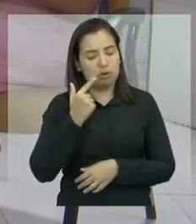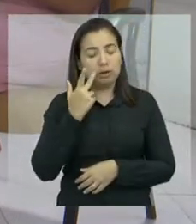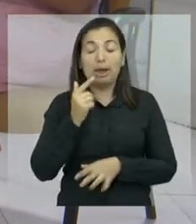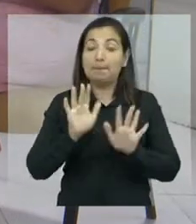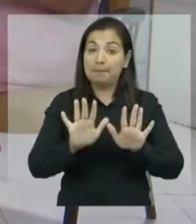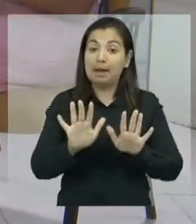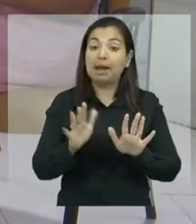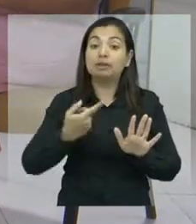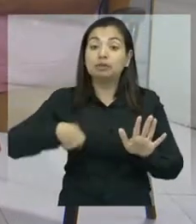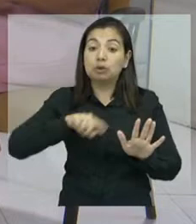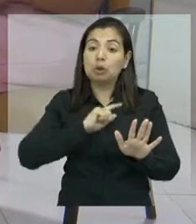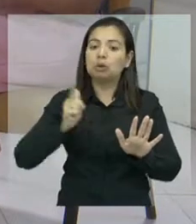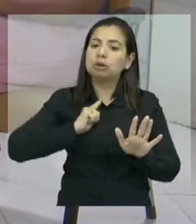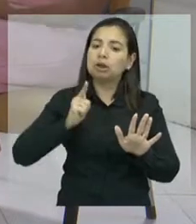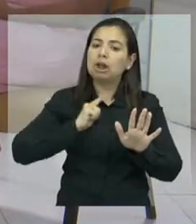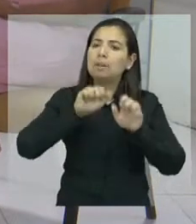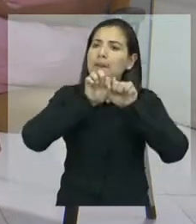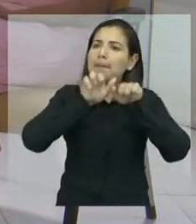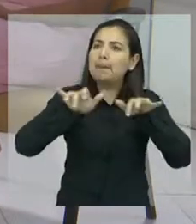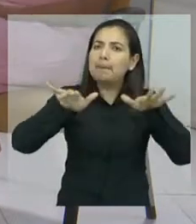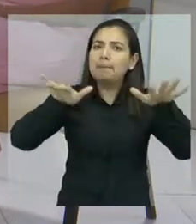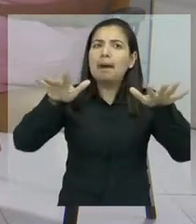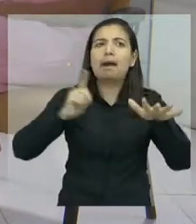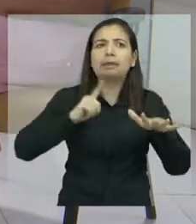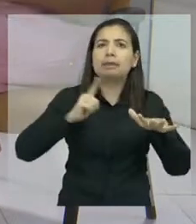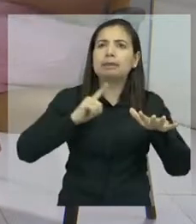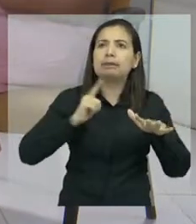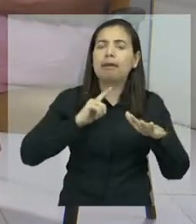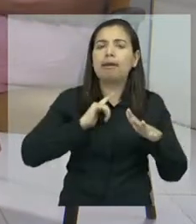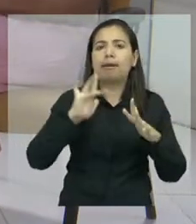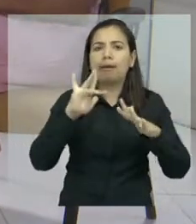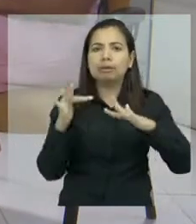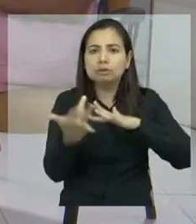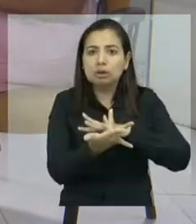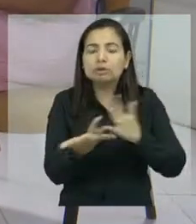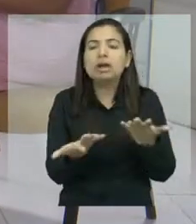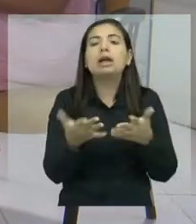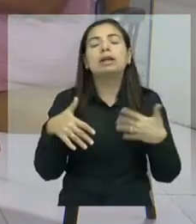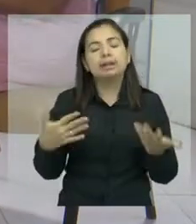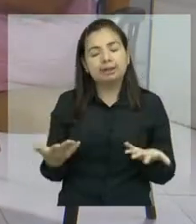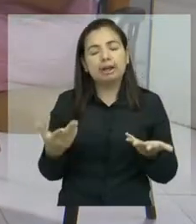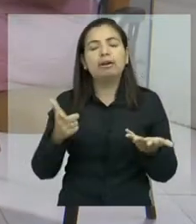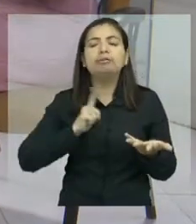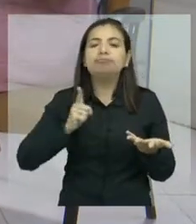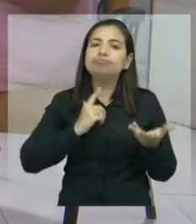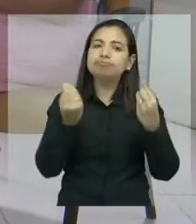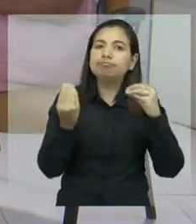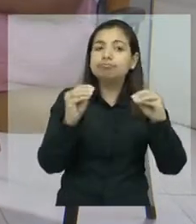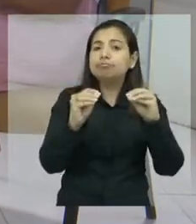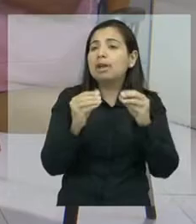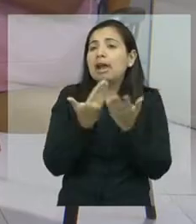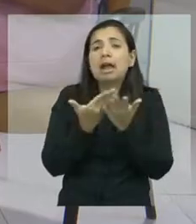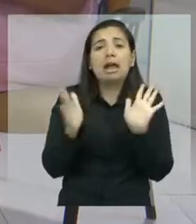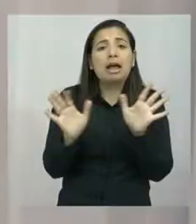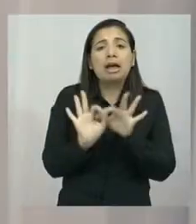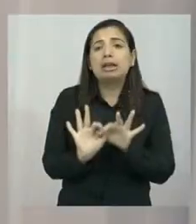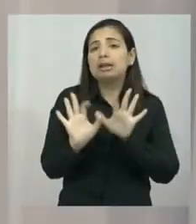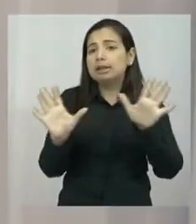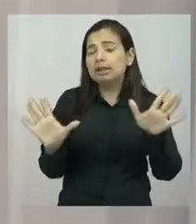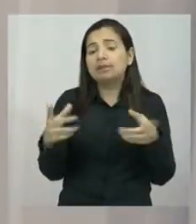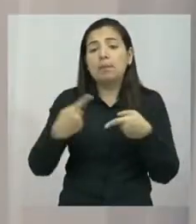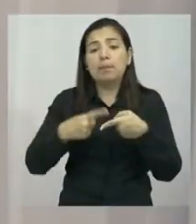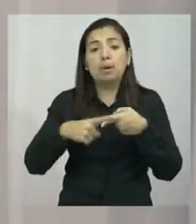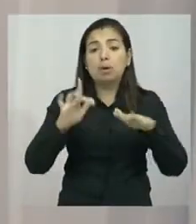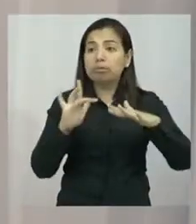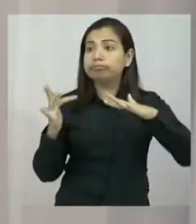nós estamos assim, expandindo entre as redes sociais, né, fica aí já em aberto, porque as redes sociais ela